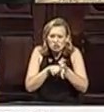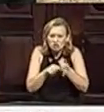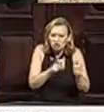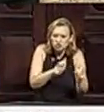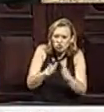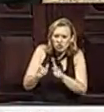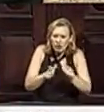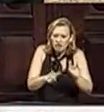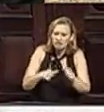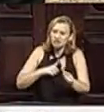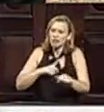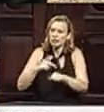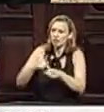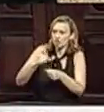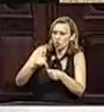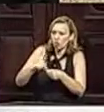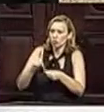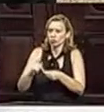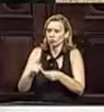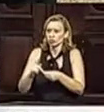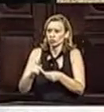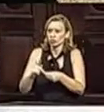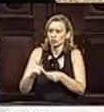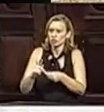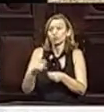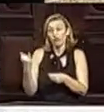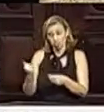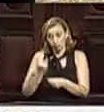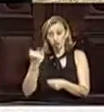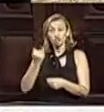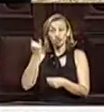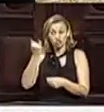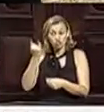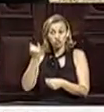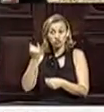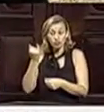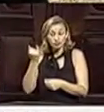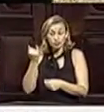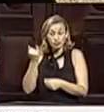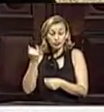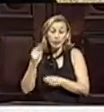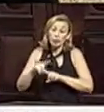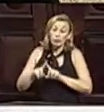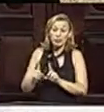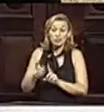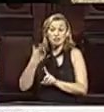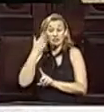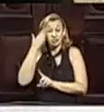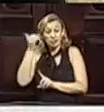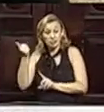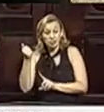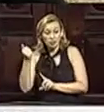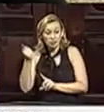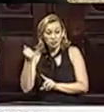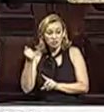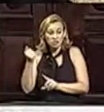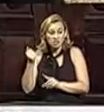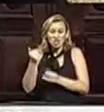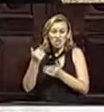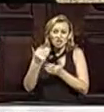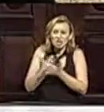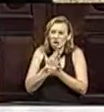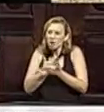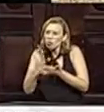petróleo. Essa, evidentemente, é uma fase importante. Mas a gente sabe que boa parte dos poços